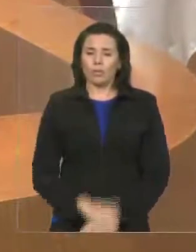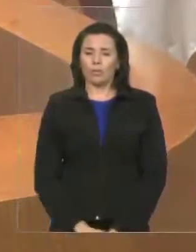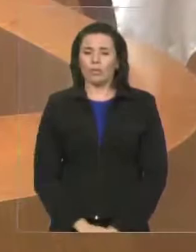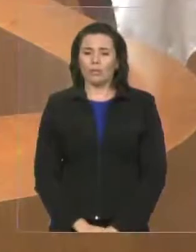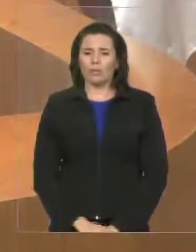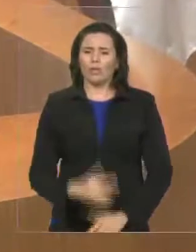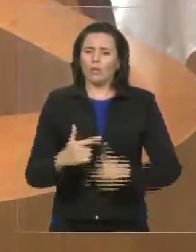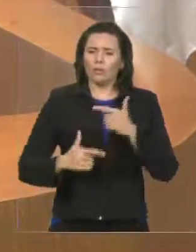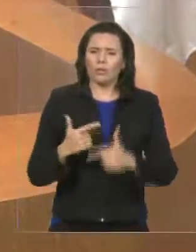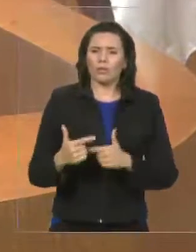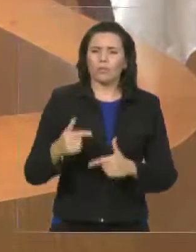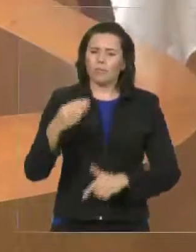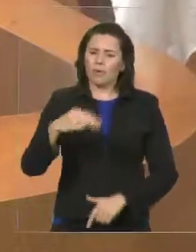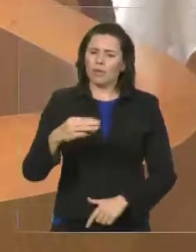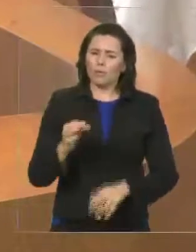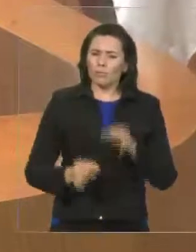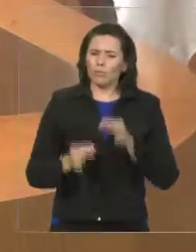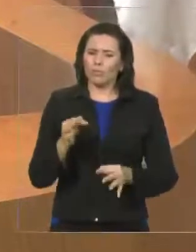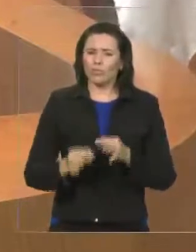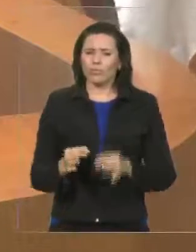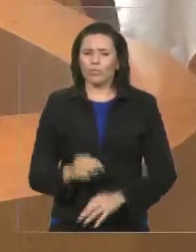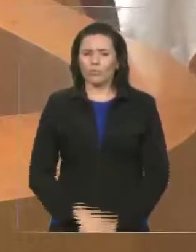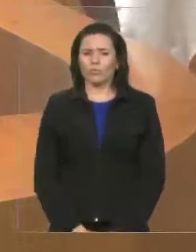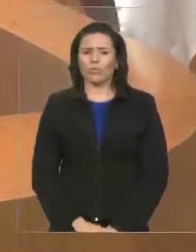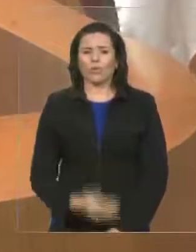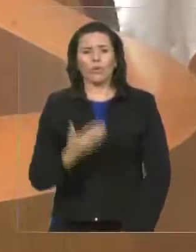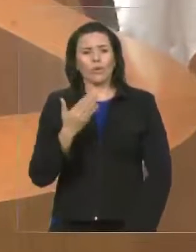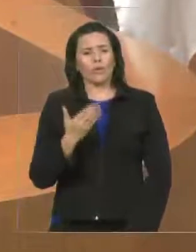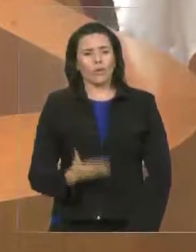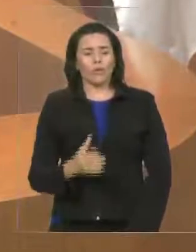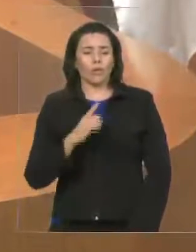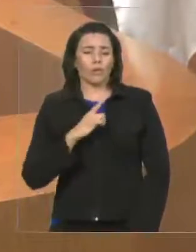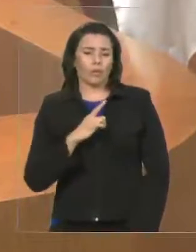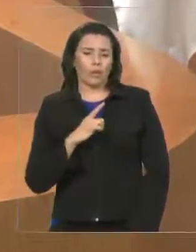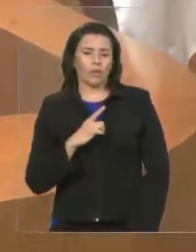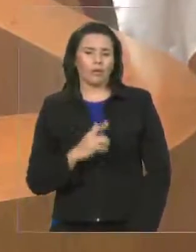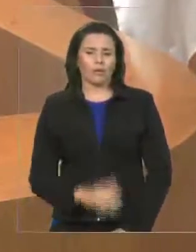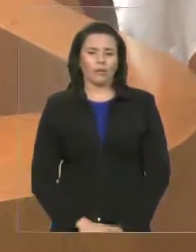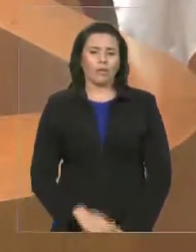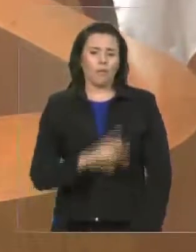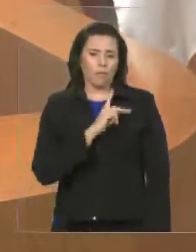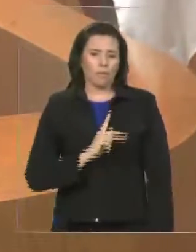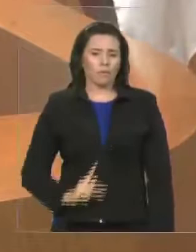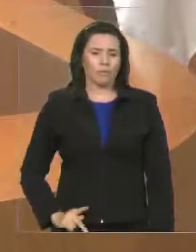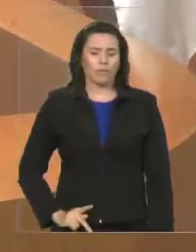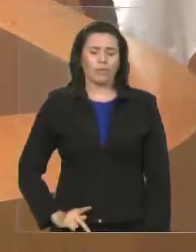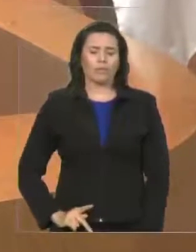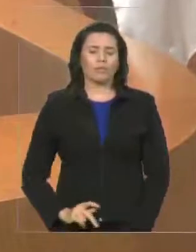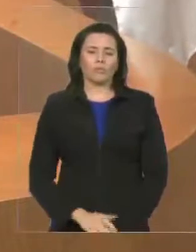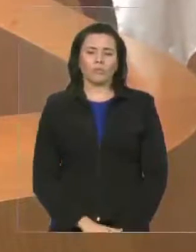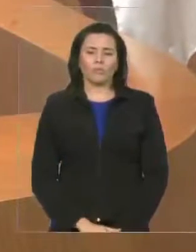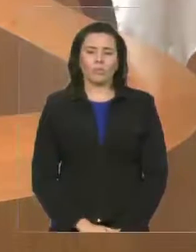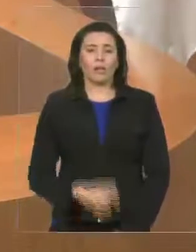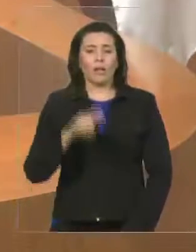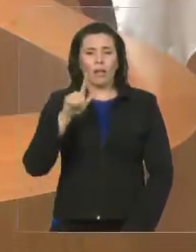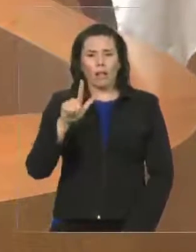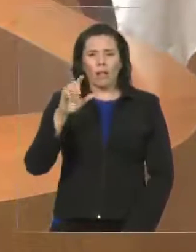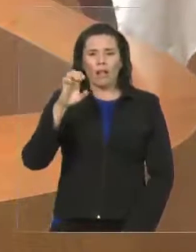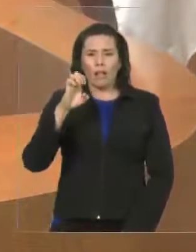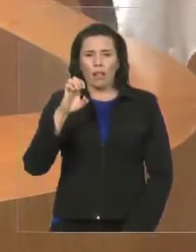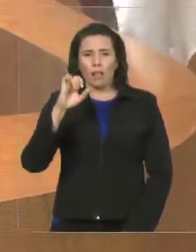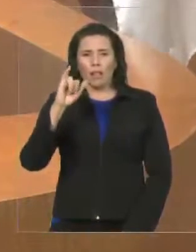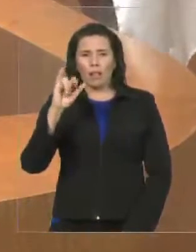Lula, que tem na nossa pessoa o candidato a presidente, com apoio de várias lideranças do